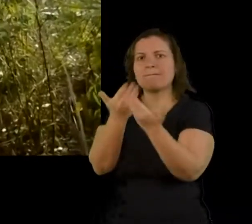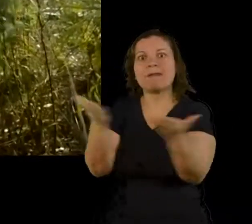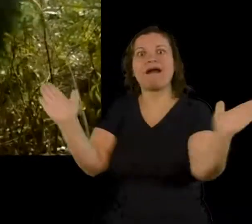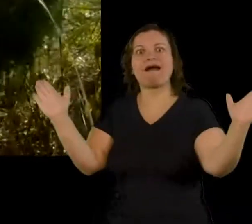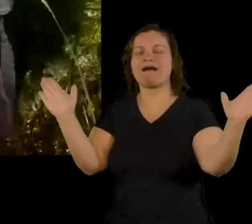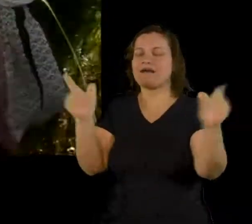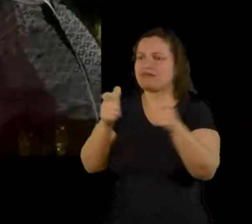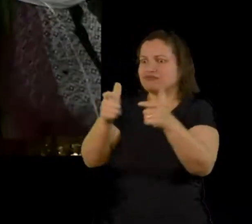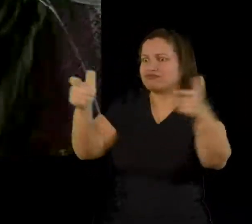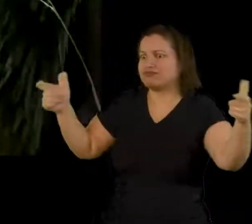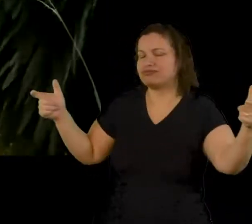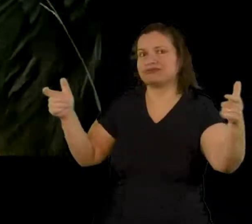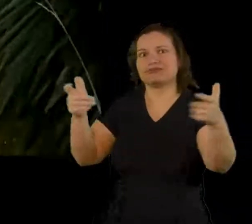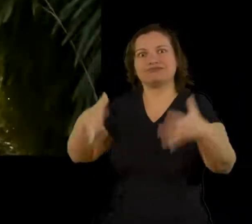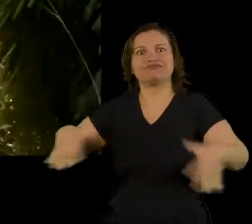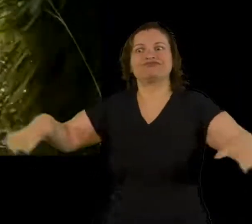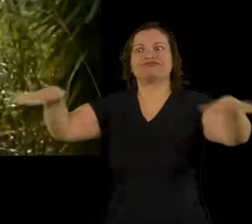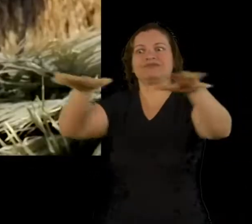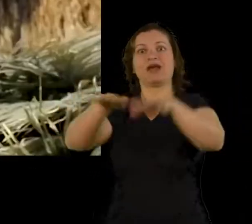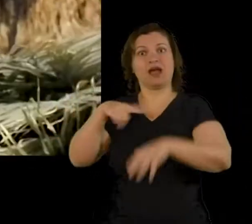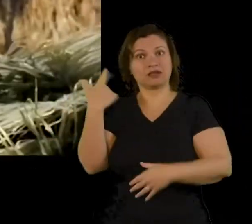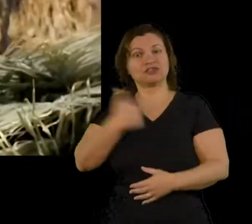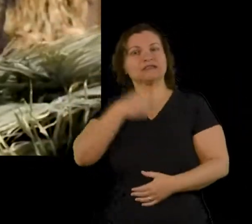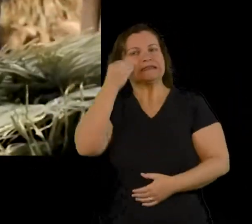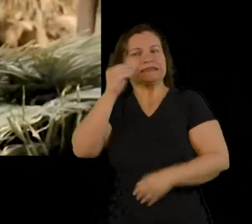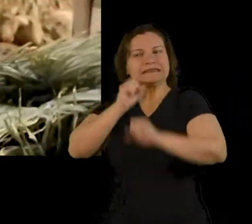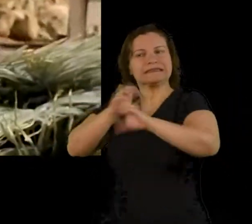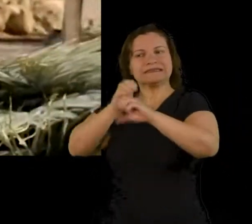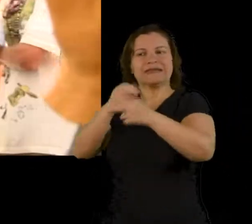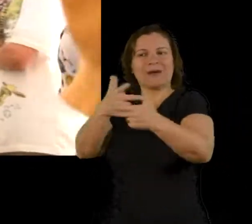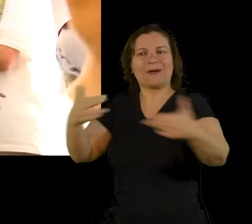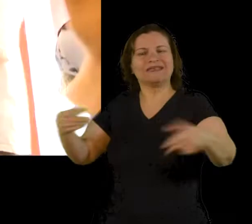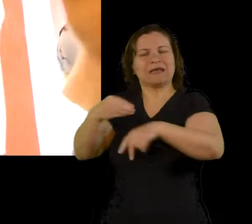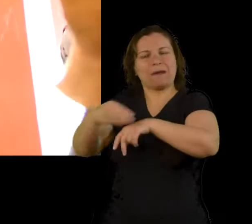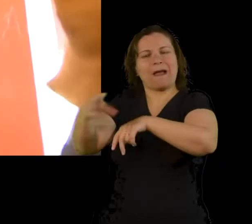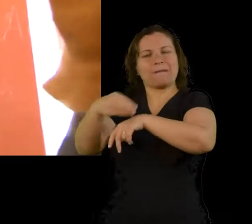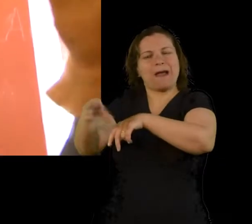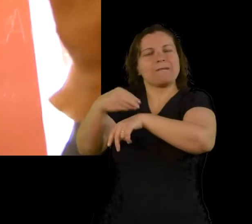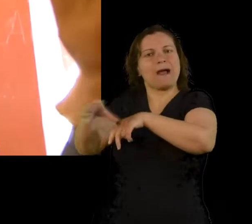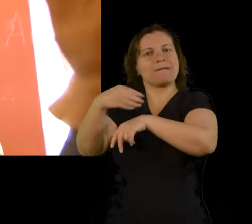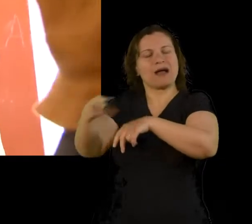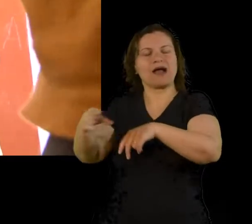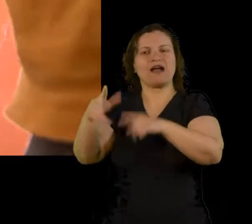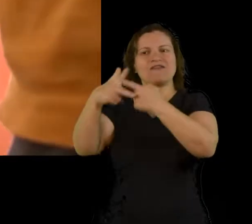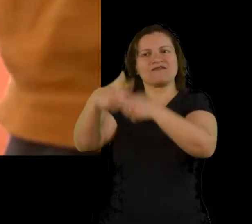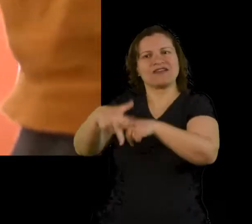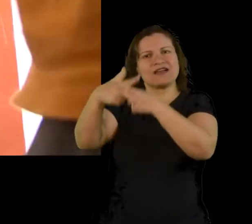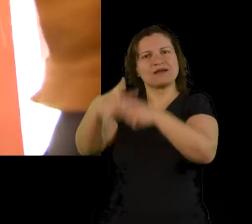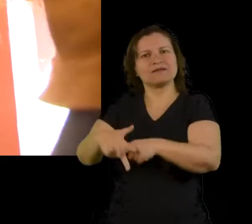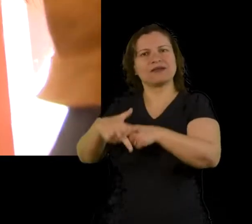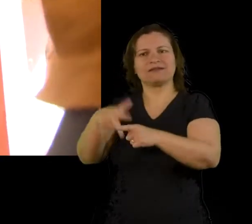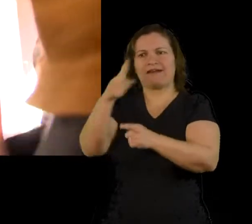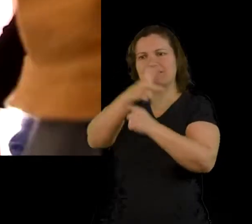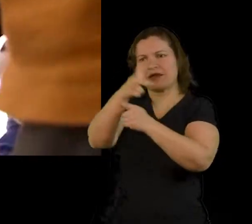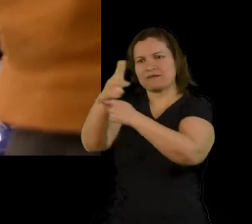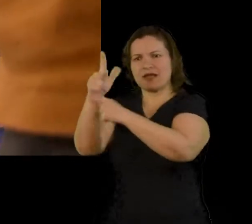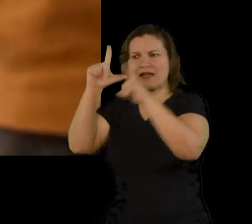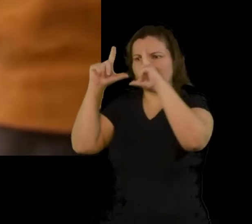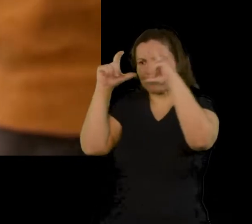assim. E a gente tenta ensinar esse tipo de coisa, né? Tanto as ferramentas de câmera,